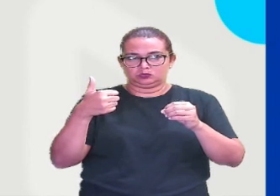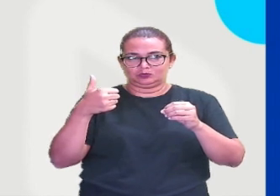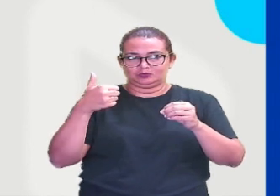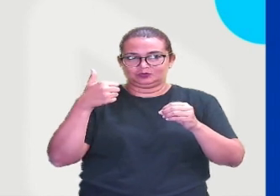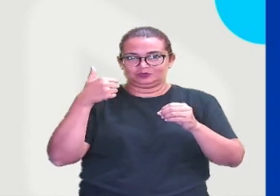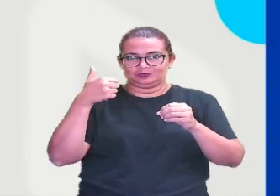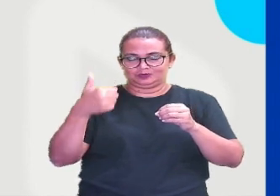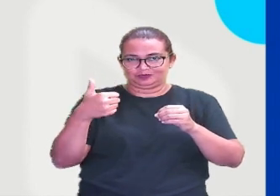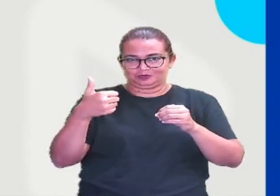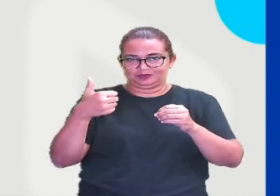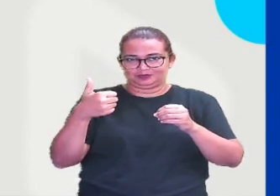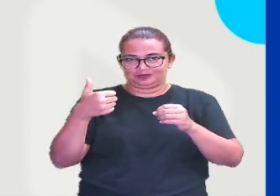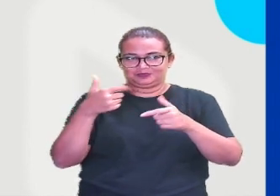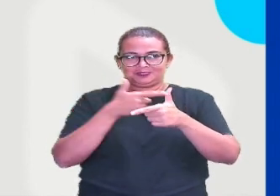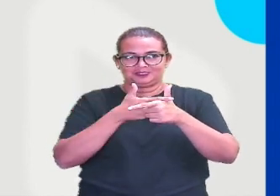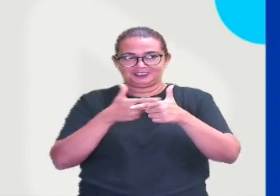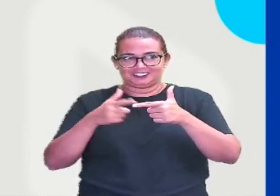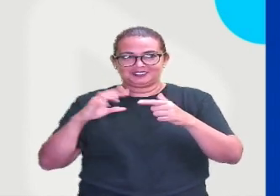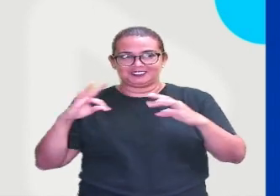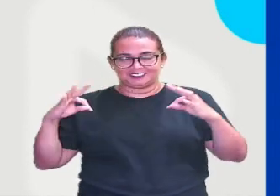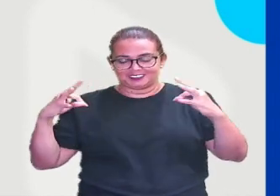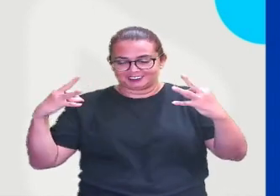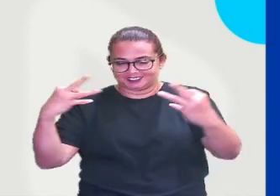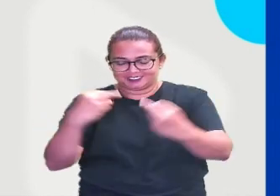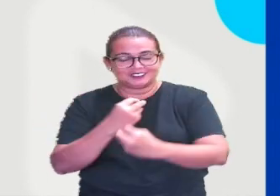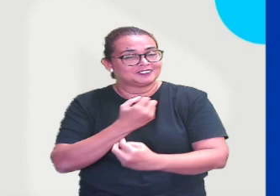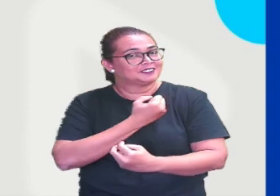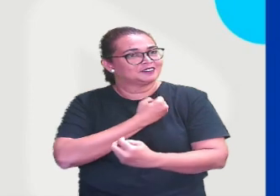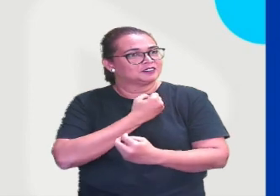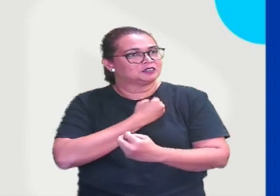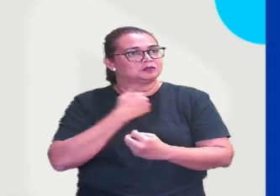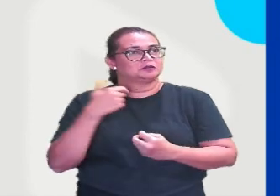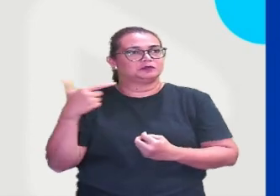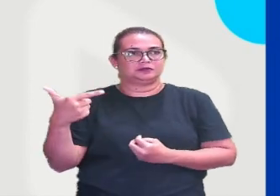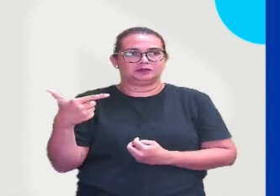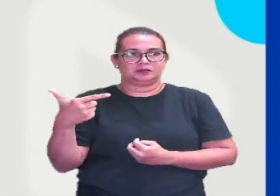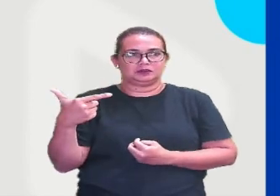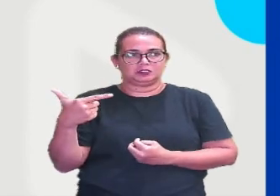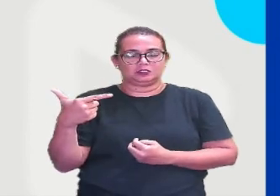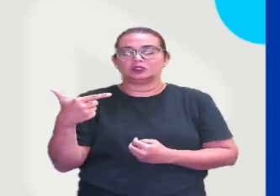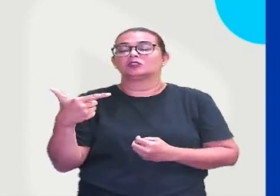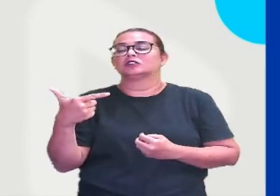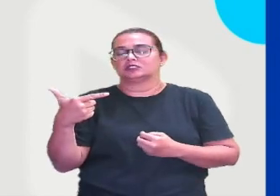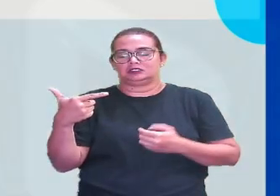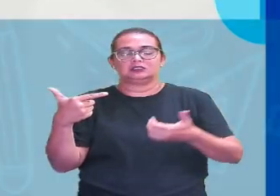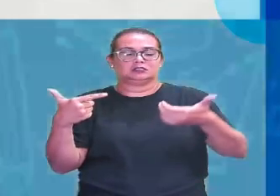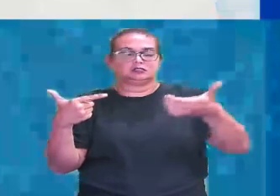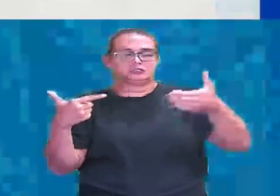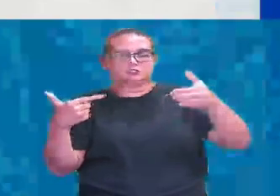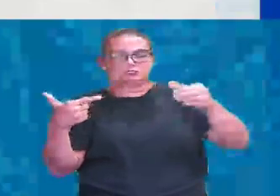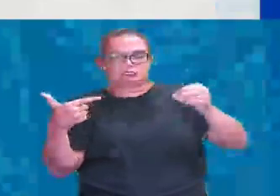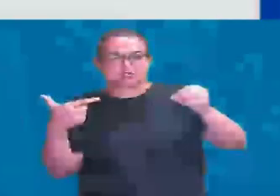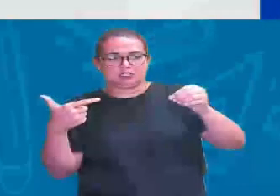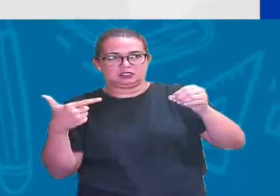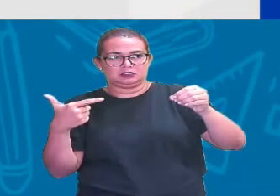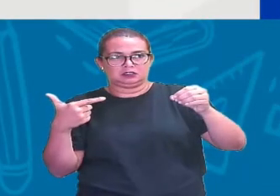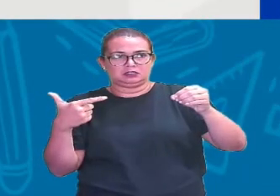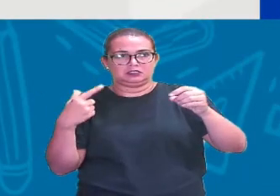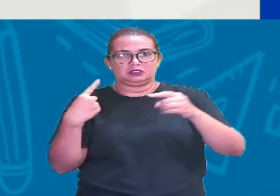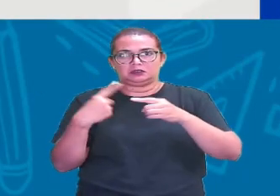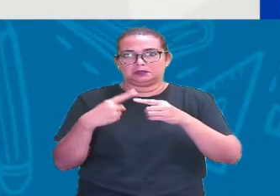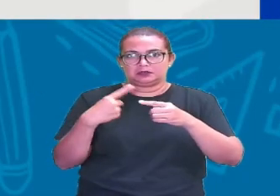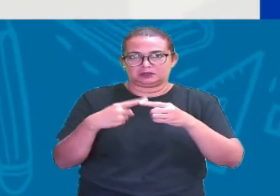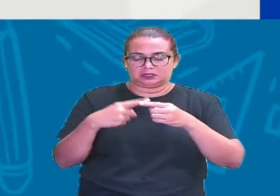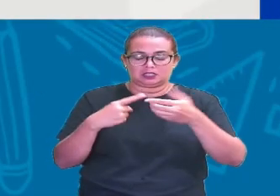O 1 divide todos os números. E o 2? O 2 divide 10, porque 10 é um